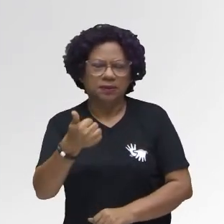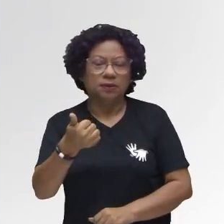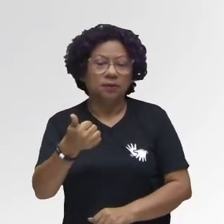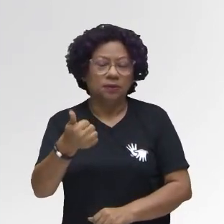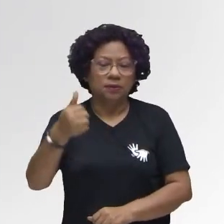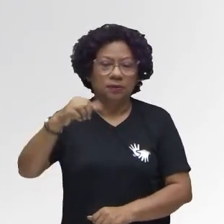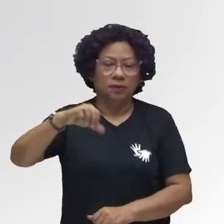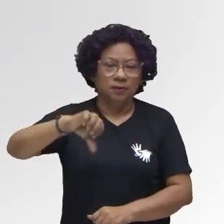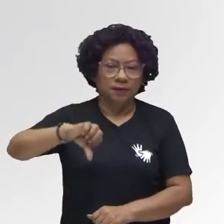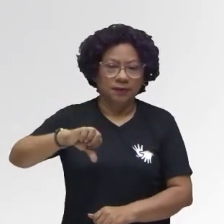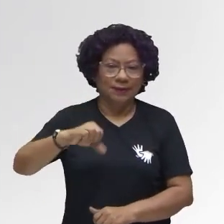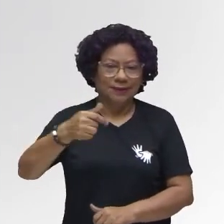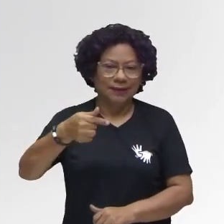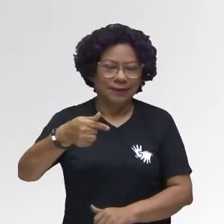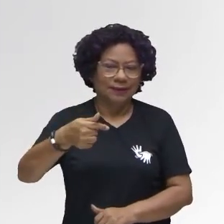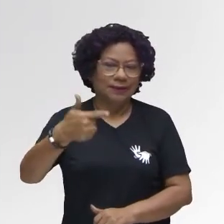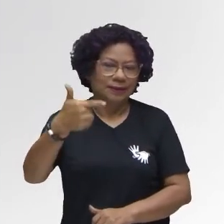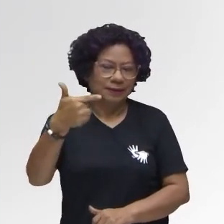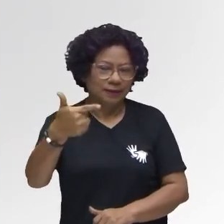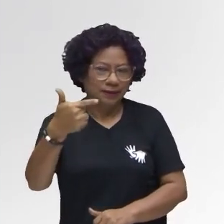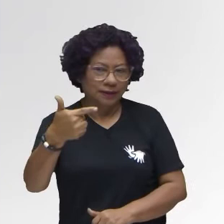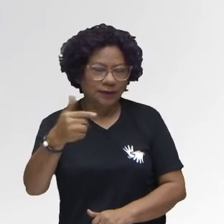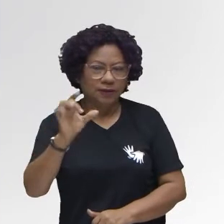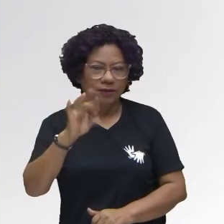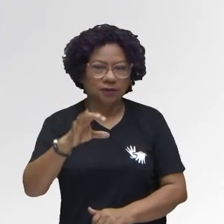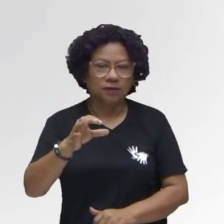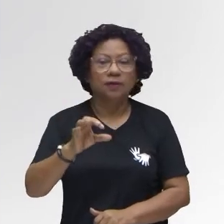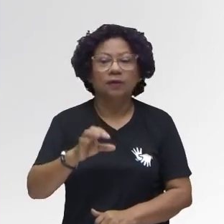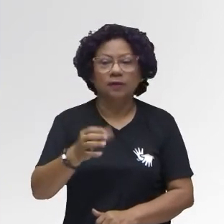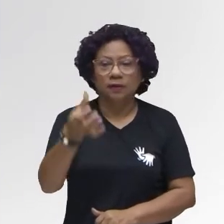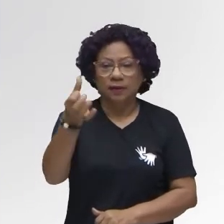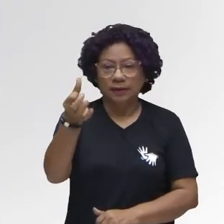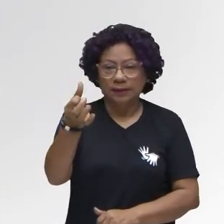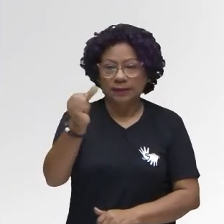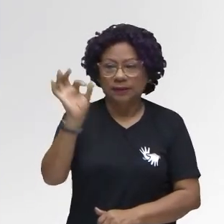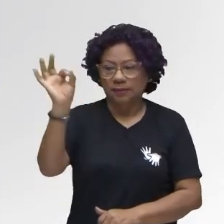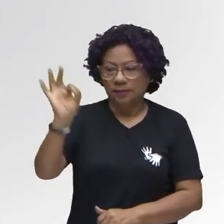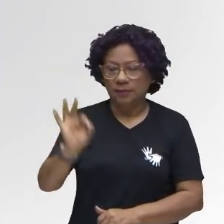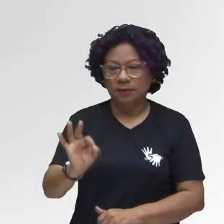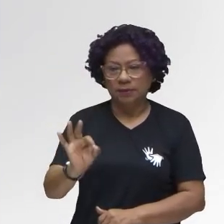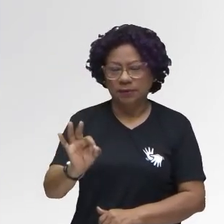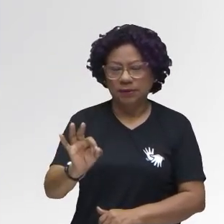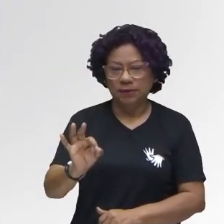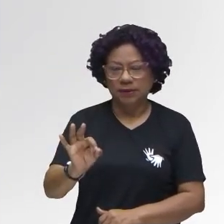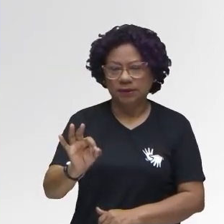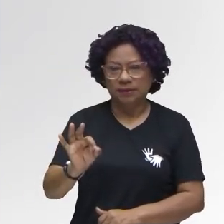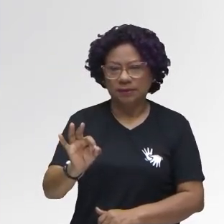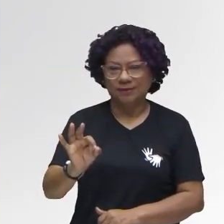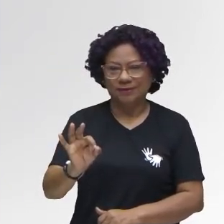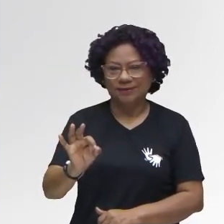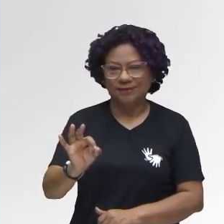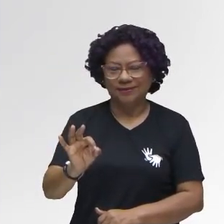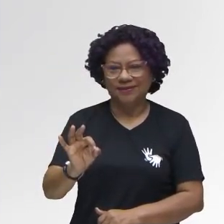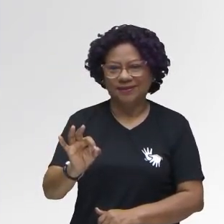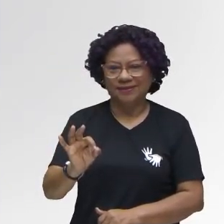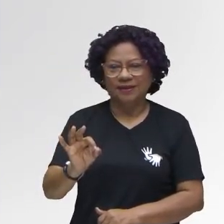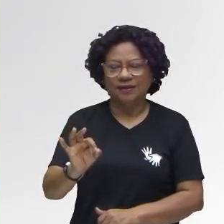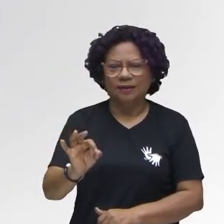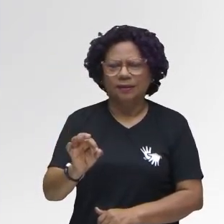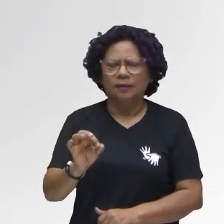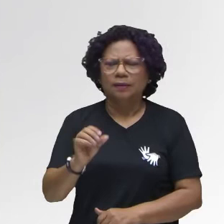1872, só 6% da população estavam morando nos centros urbanos. Por que só um